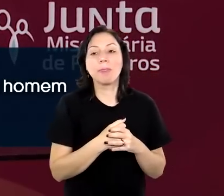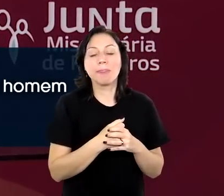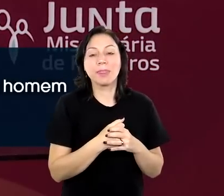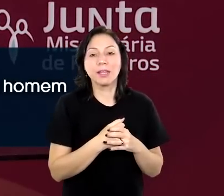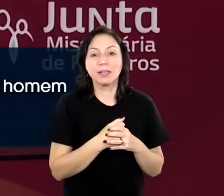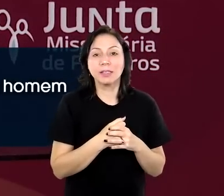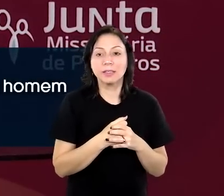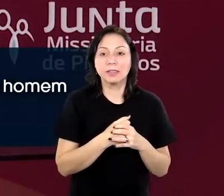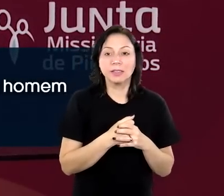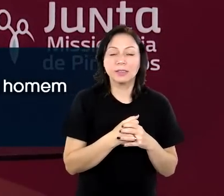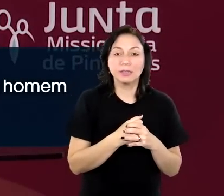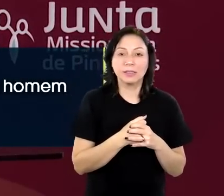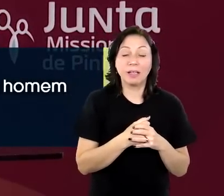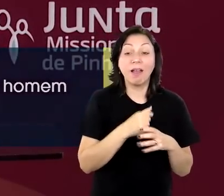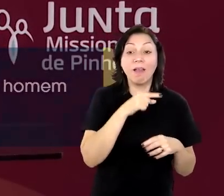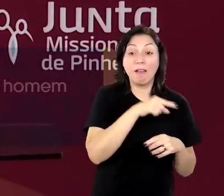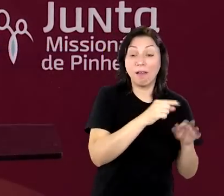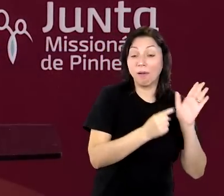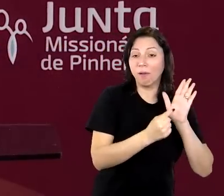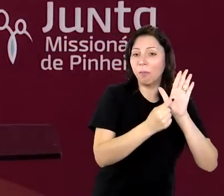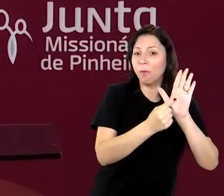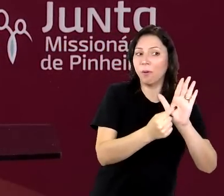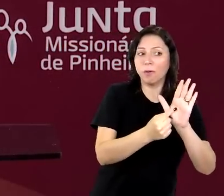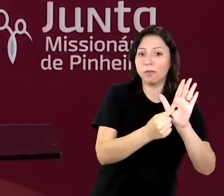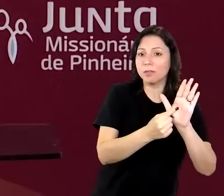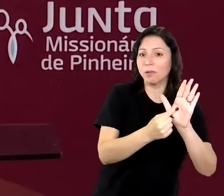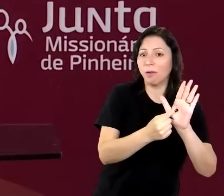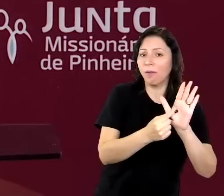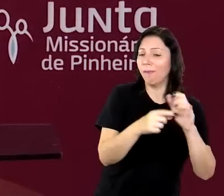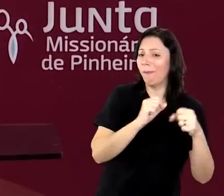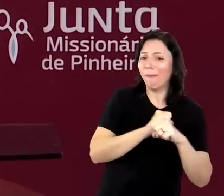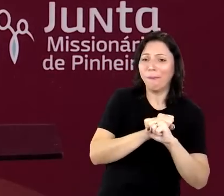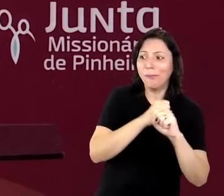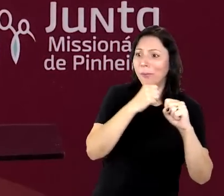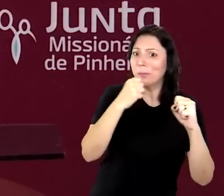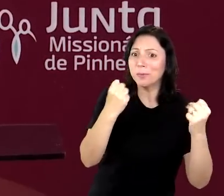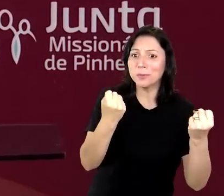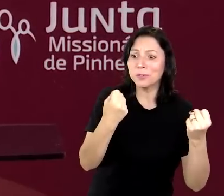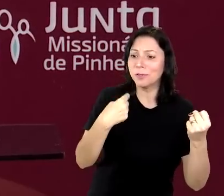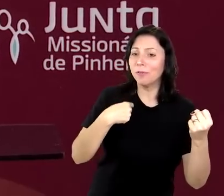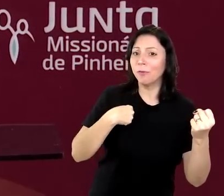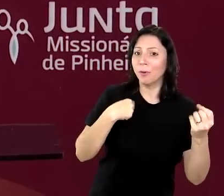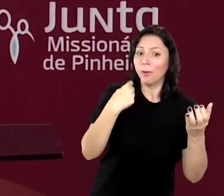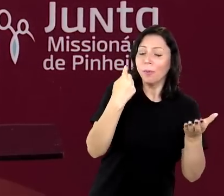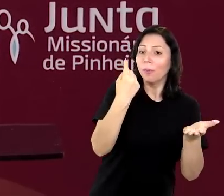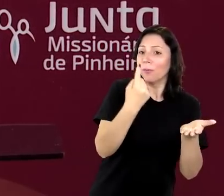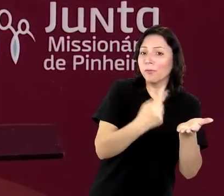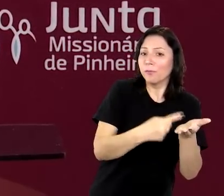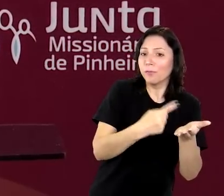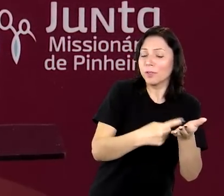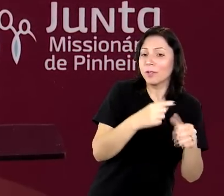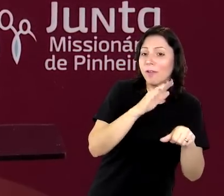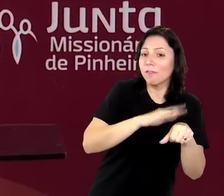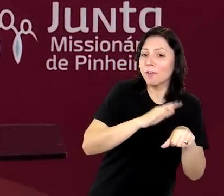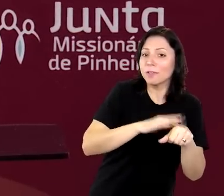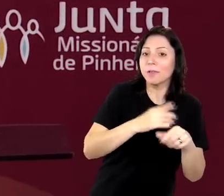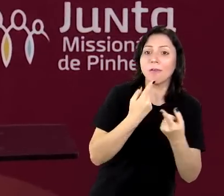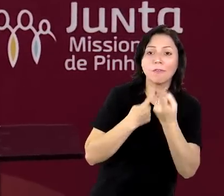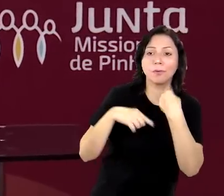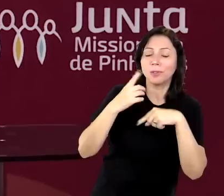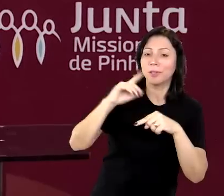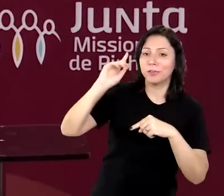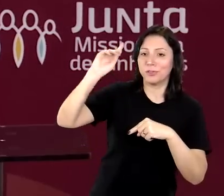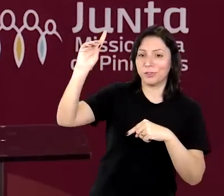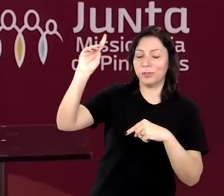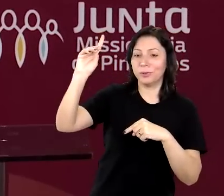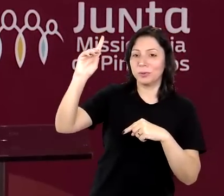Ela revela aqui a sua incapacidade humana, ela revela aqui, ela diz, como é que eu vou gerar alguém que será chamado filho